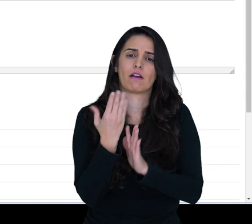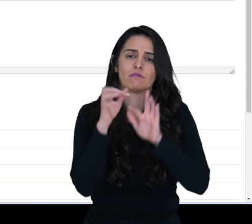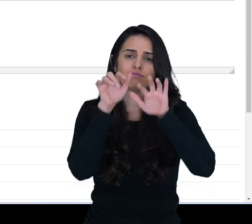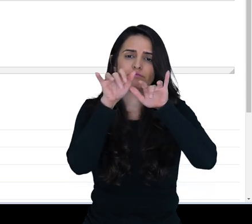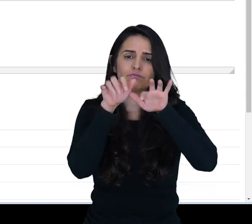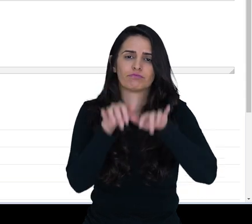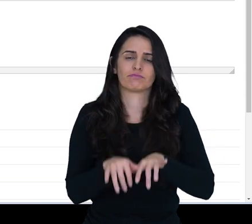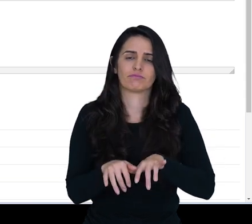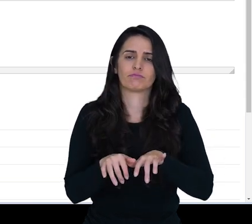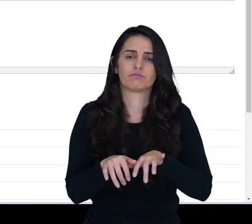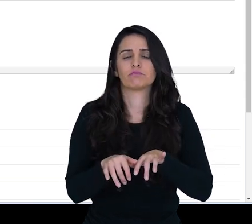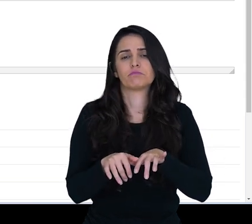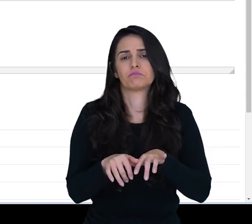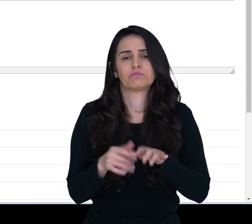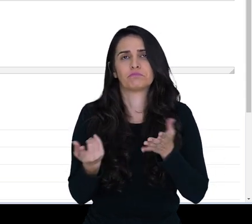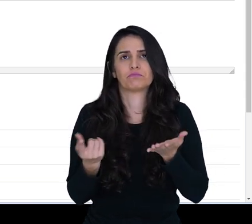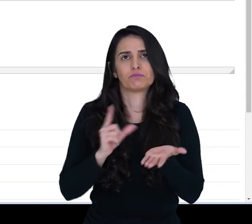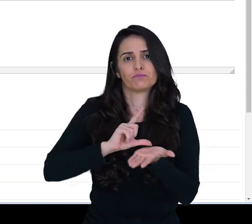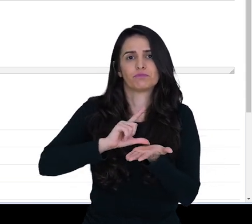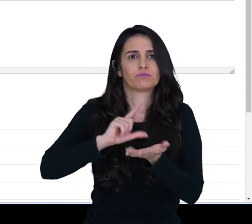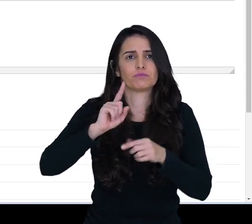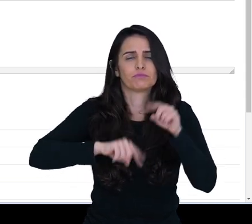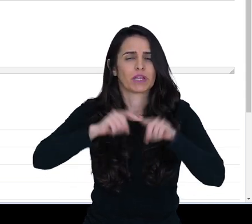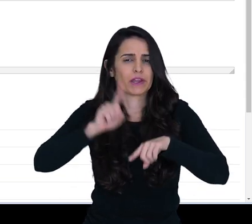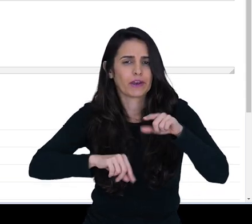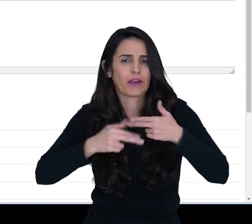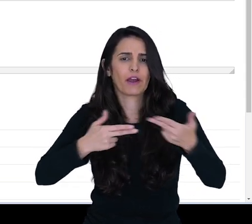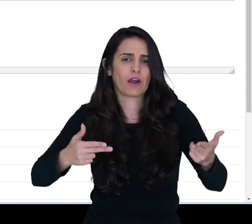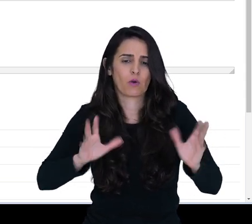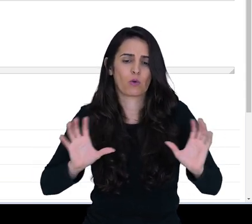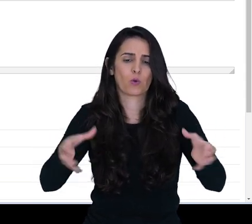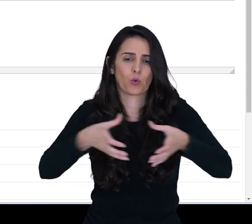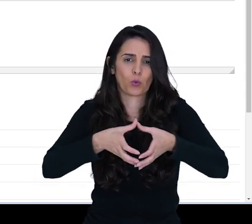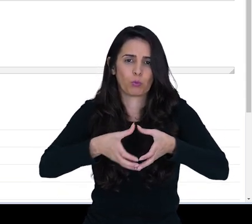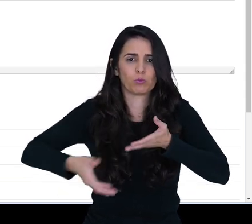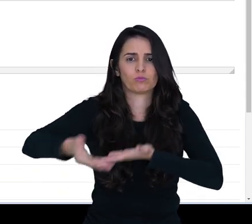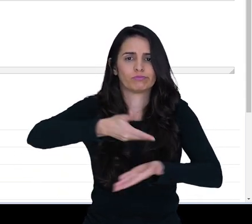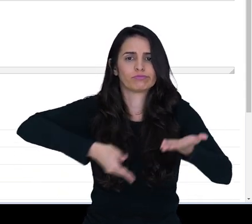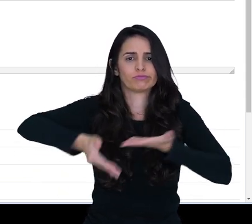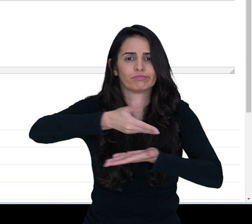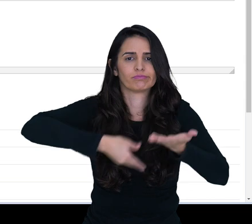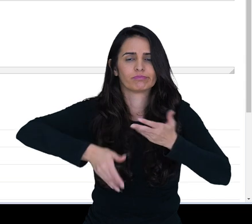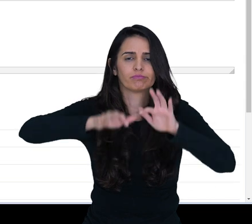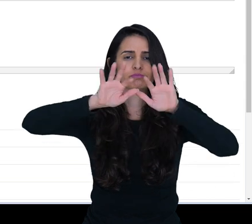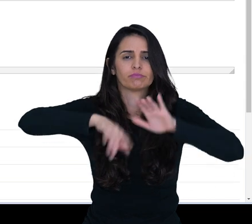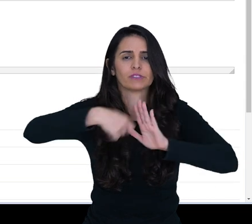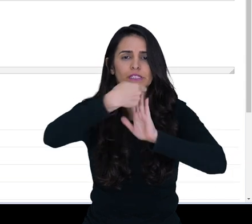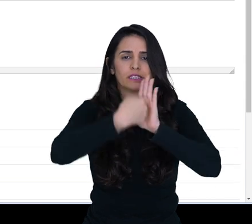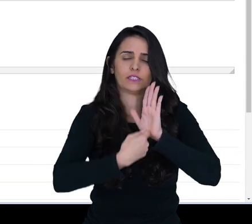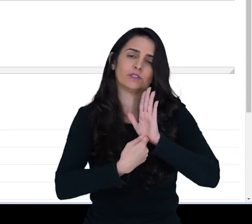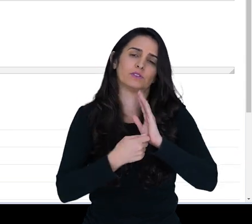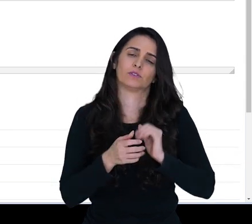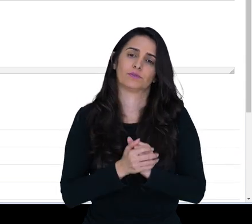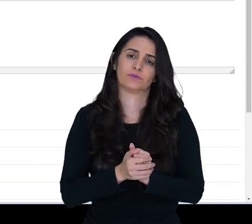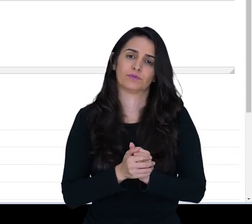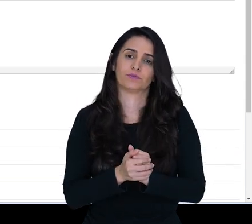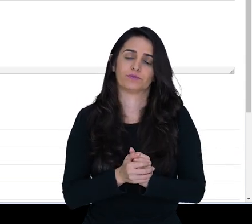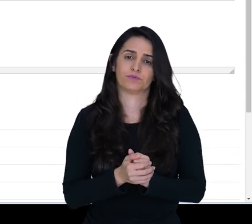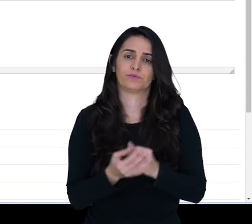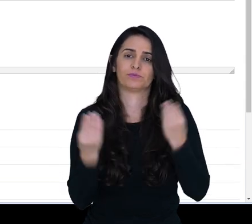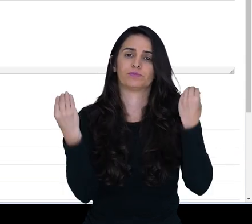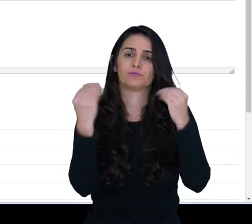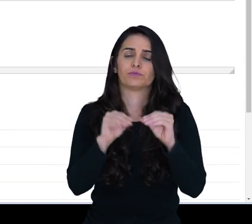de um determinado material coletivo Então vamos colocar aqui